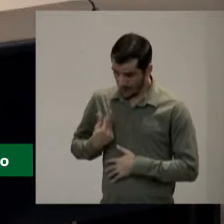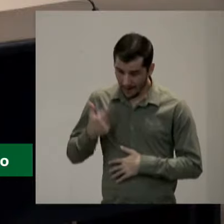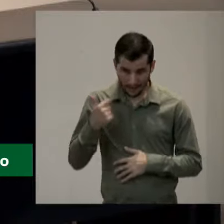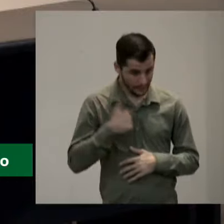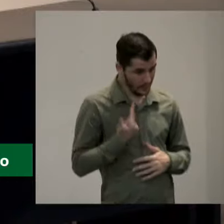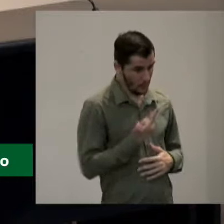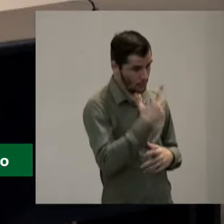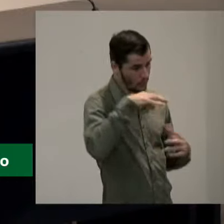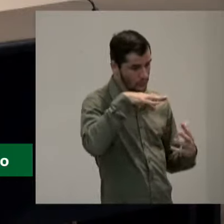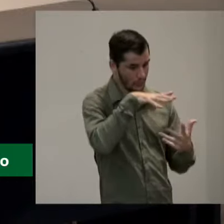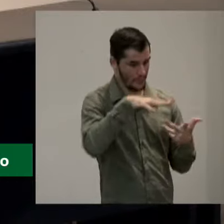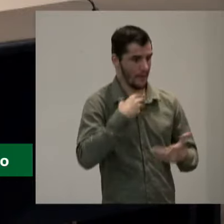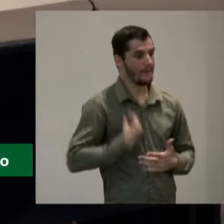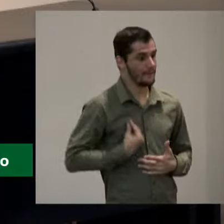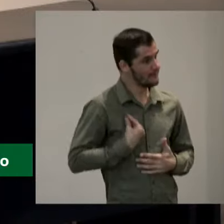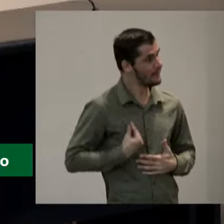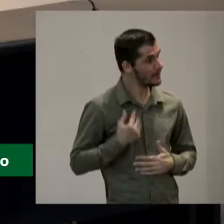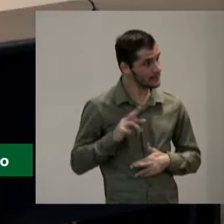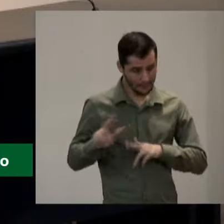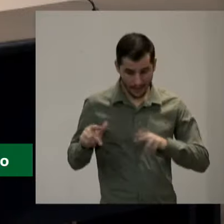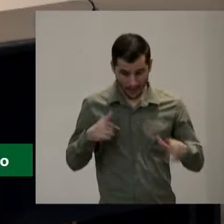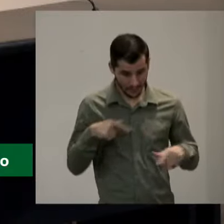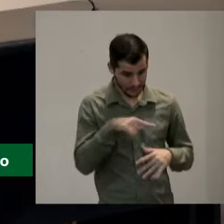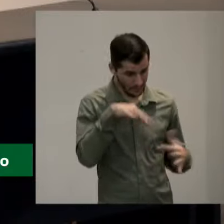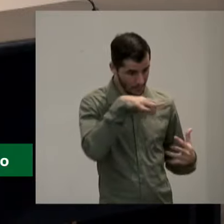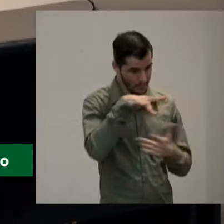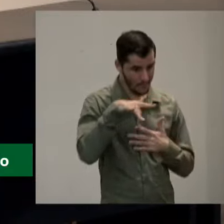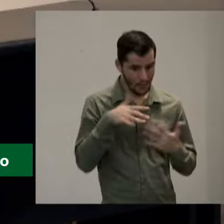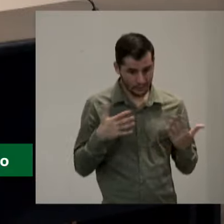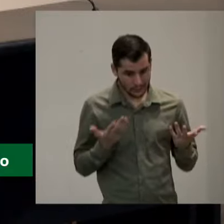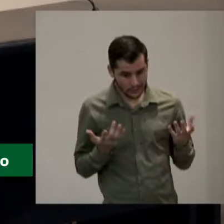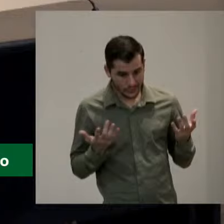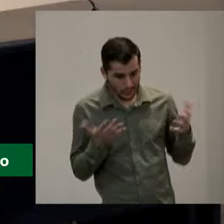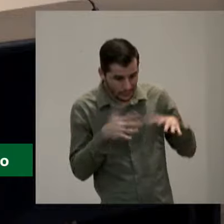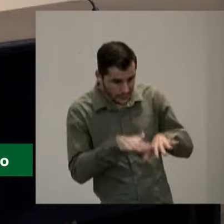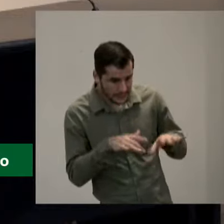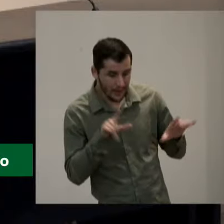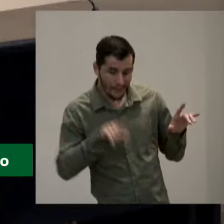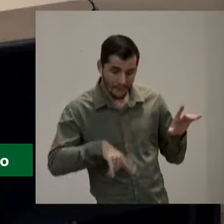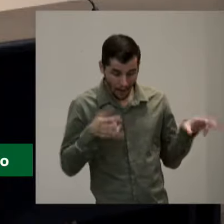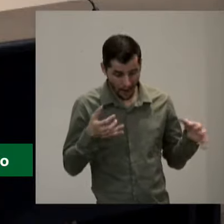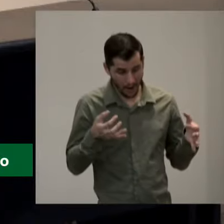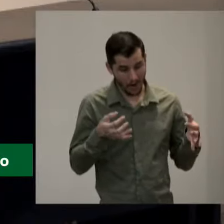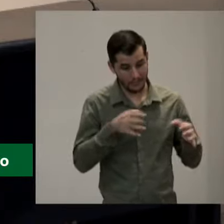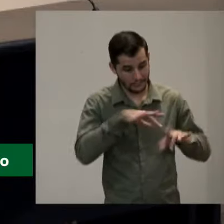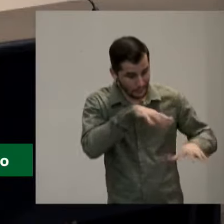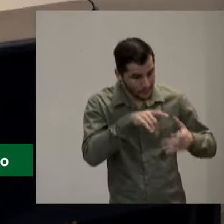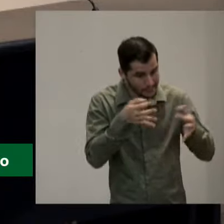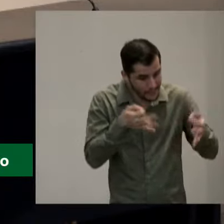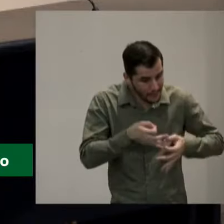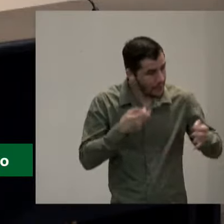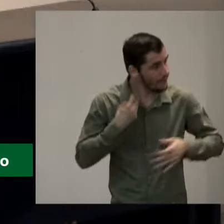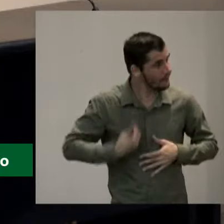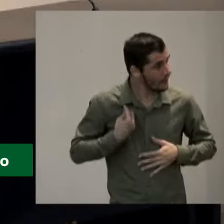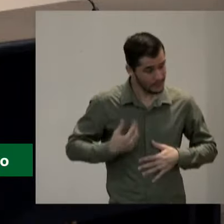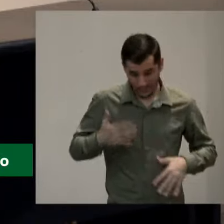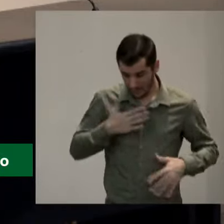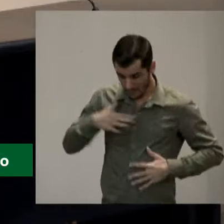Imagino que da mesa para lá é o mundo inclusivo, é o mundo perfeito, todo mundo tem direito a tudo e tudo está aí acessível a vocês. O meu mundo aqui